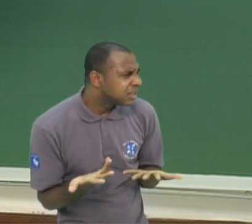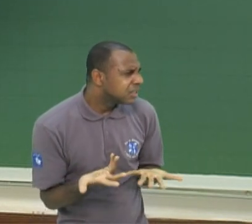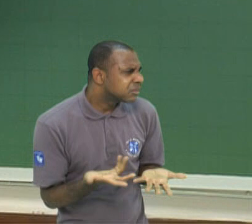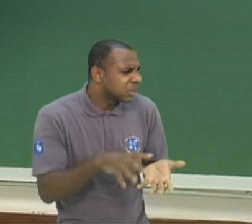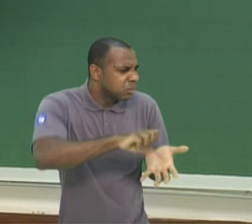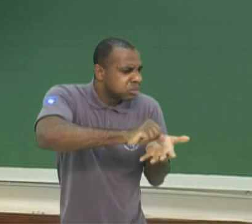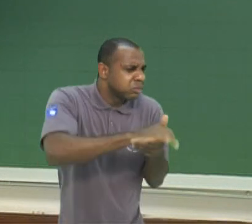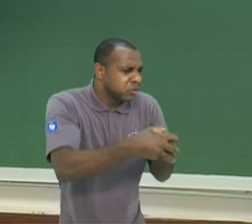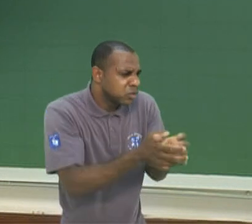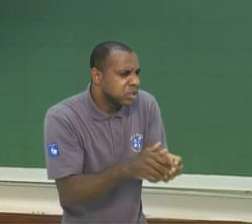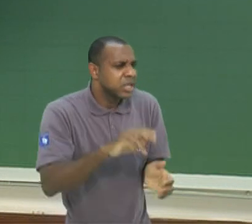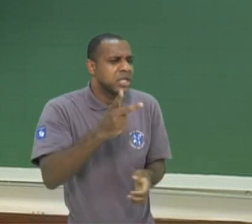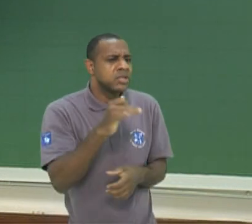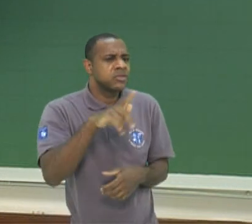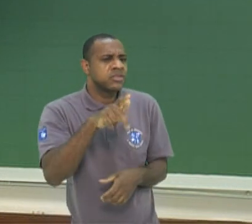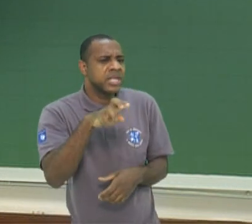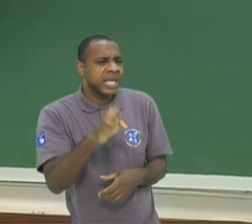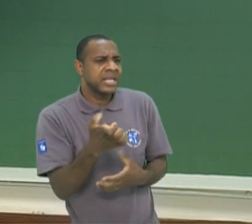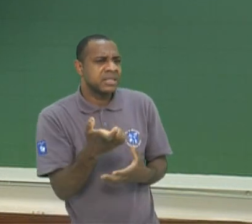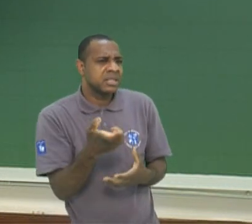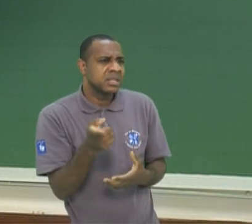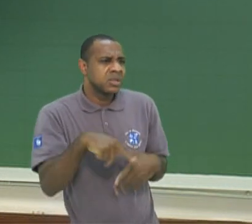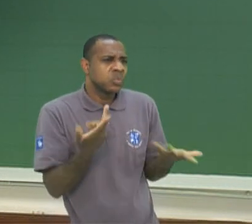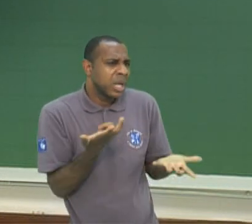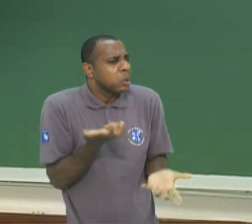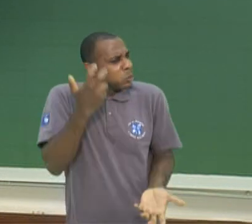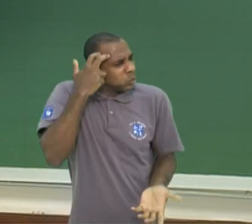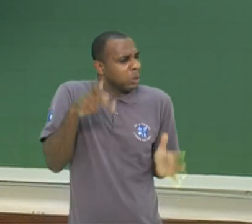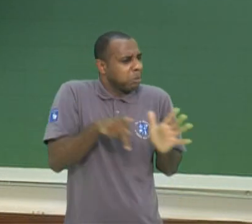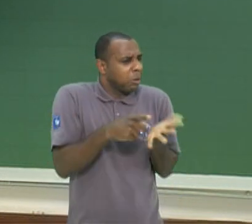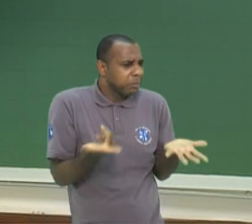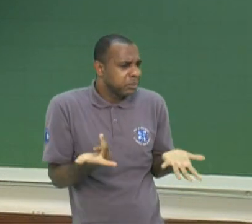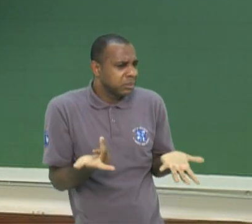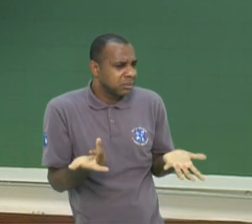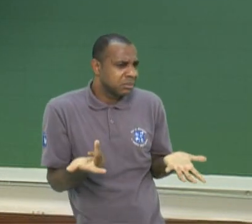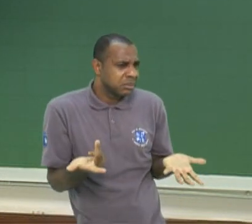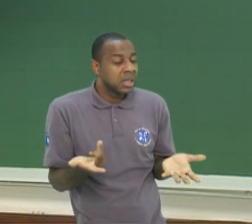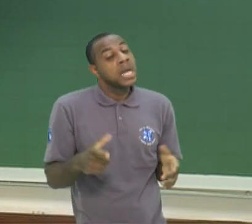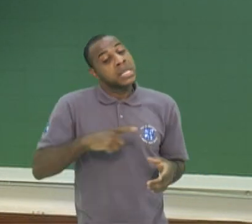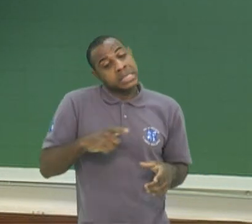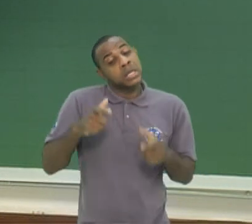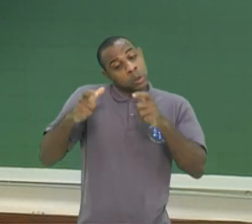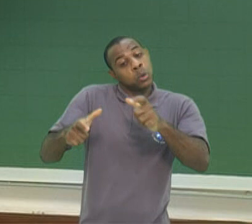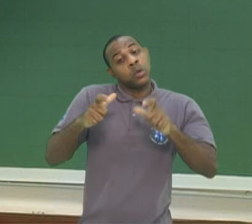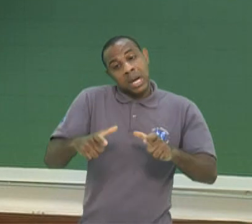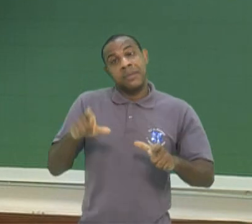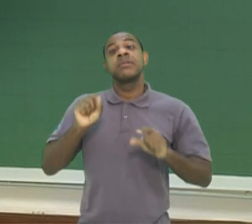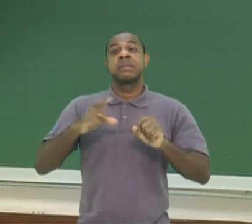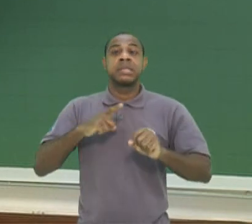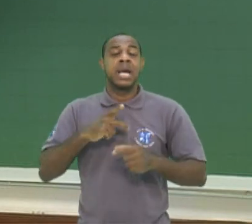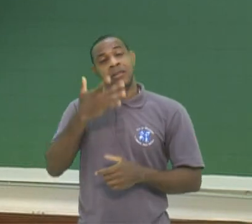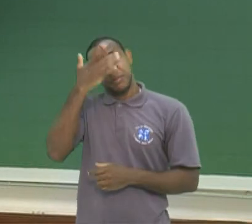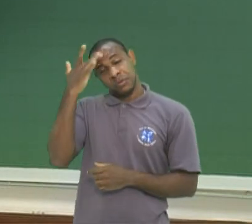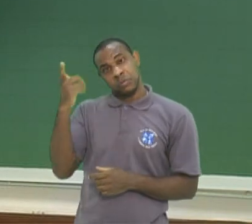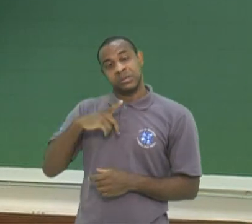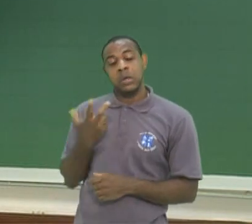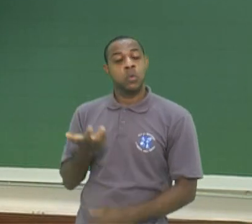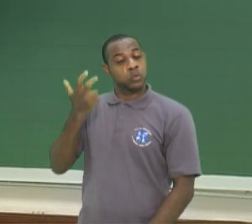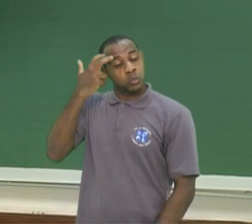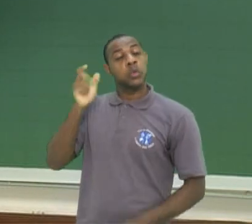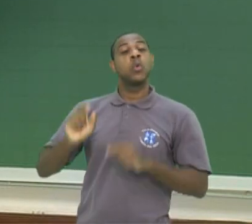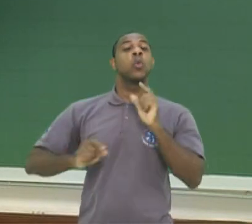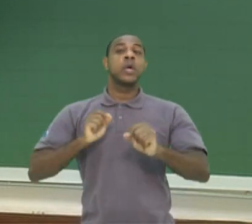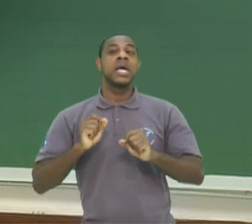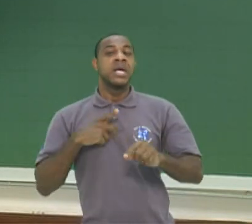da higiene não é algo cultural também? Afinal, existem lugares onde as pessoas têm uma cultura